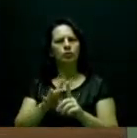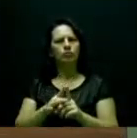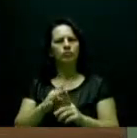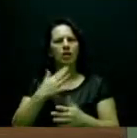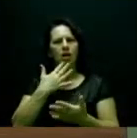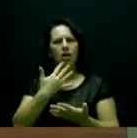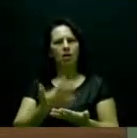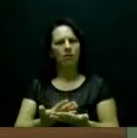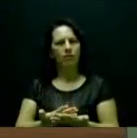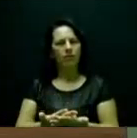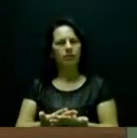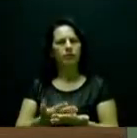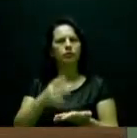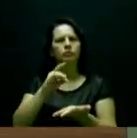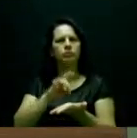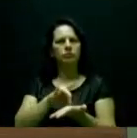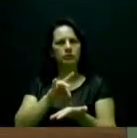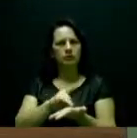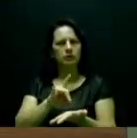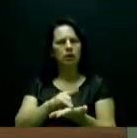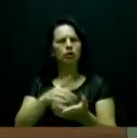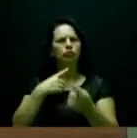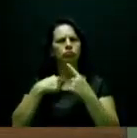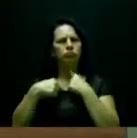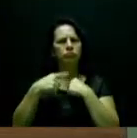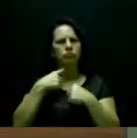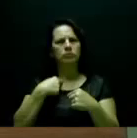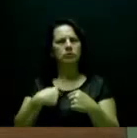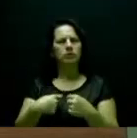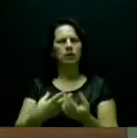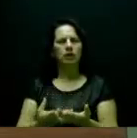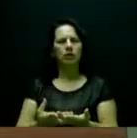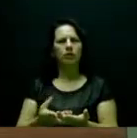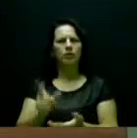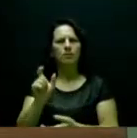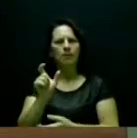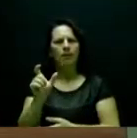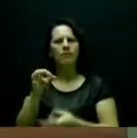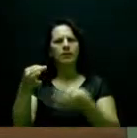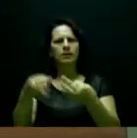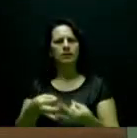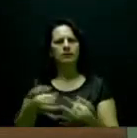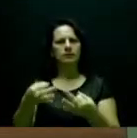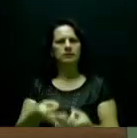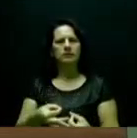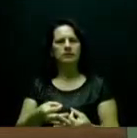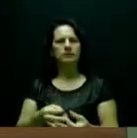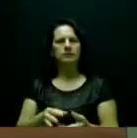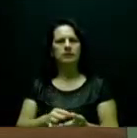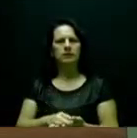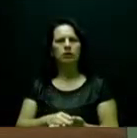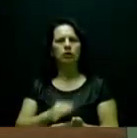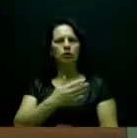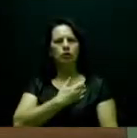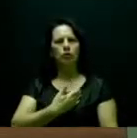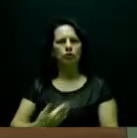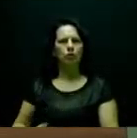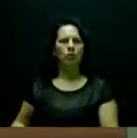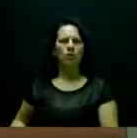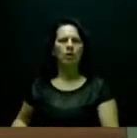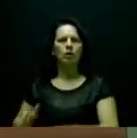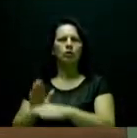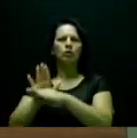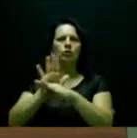indignação e a falta de realmente vontade. Vontade é a palavra certa que a gente tem que classificar deste desgoverno e